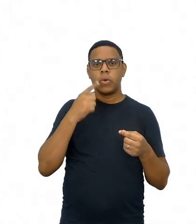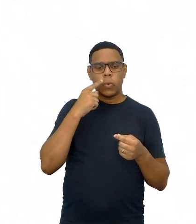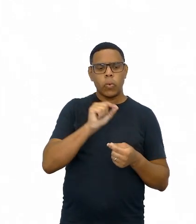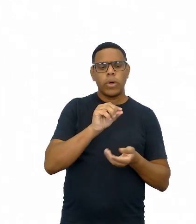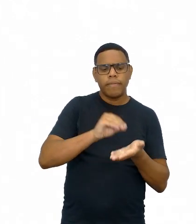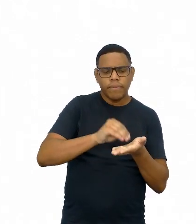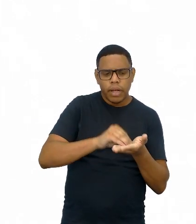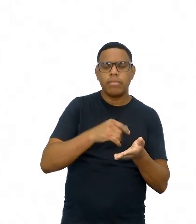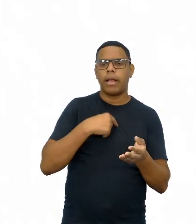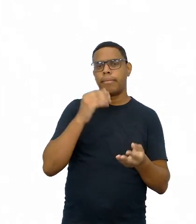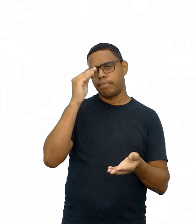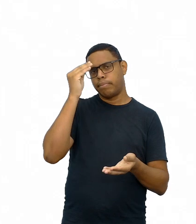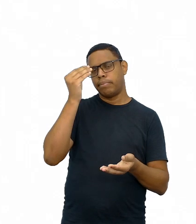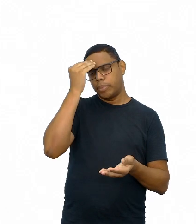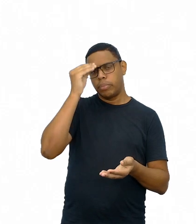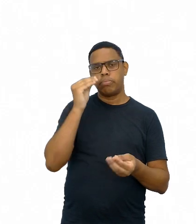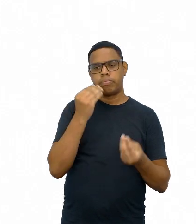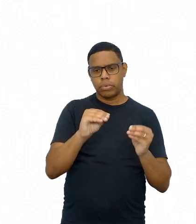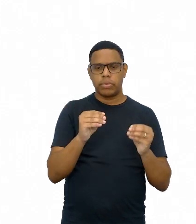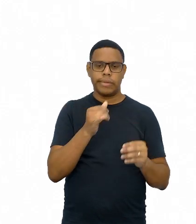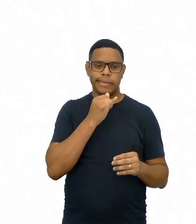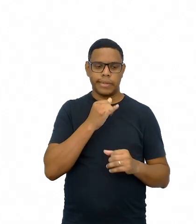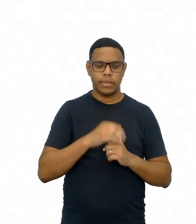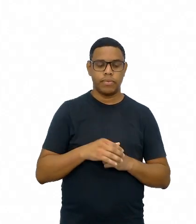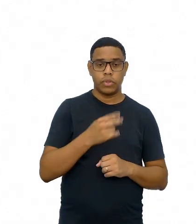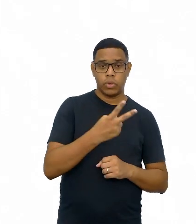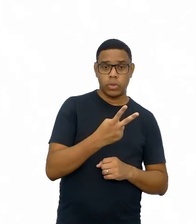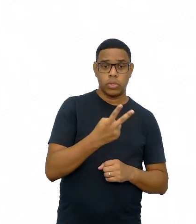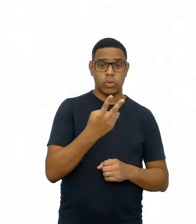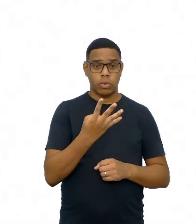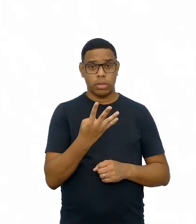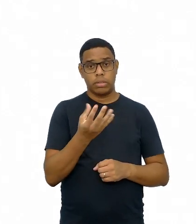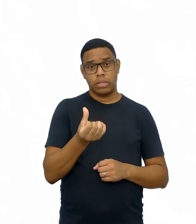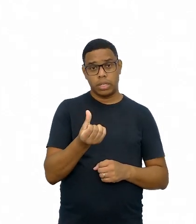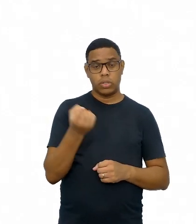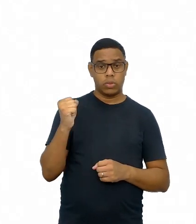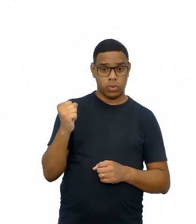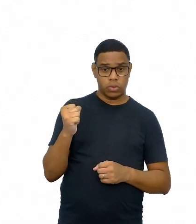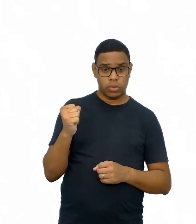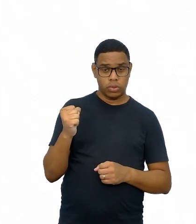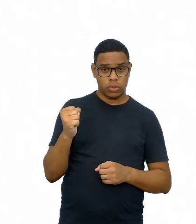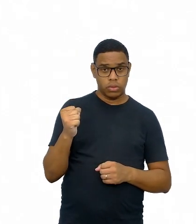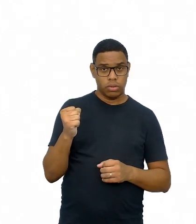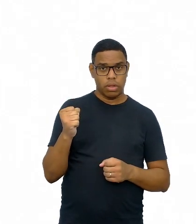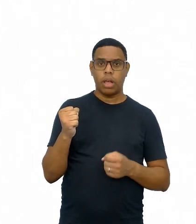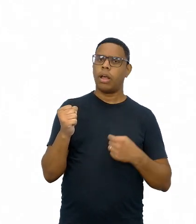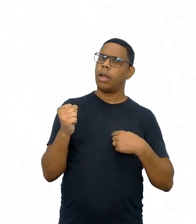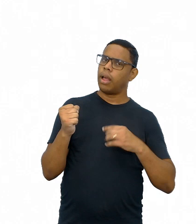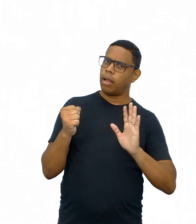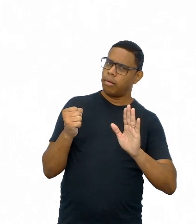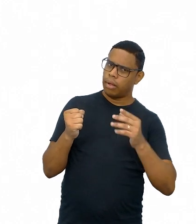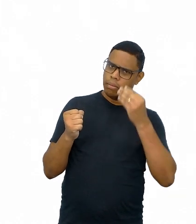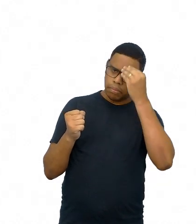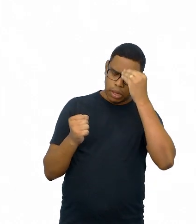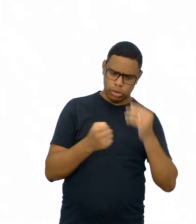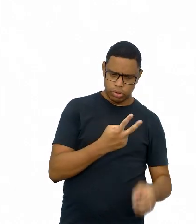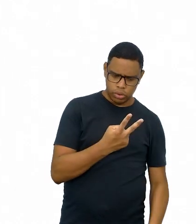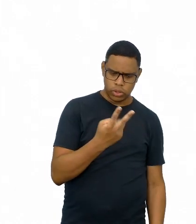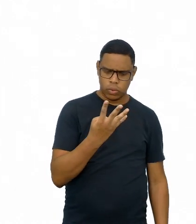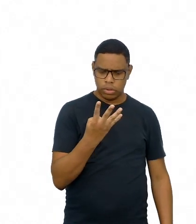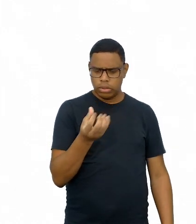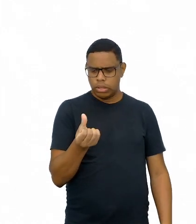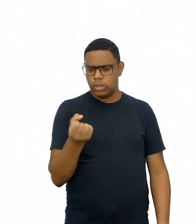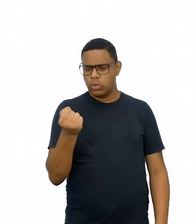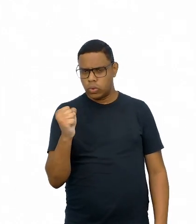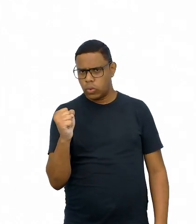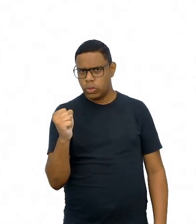faltantes dentro dessa sequência. Então, nós temos aqui 2, 4, 6 e 8. Então, eu já percebo uma regularidade, né,